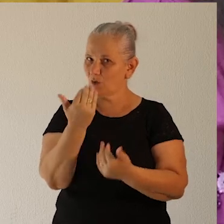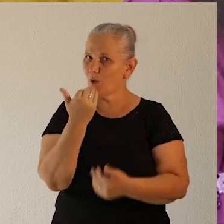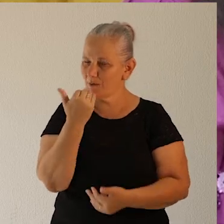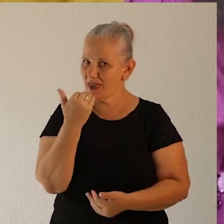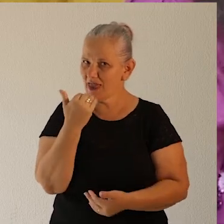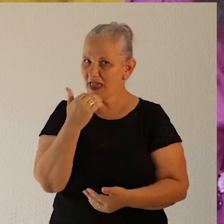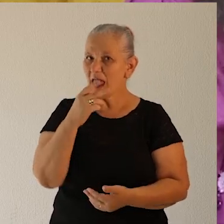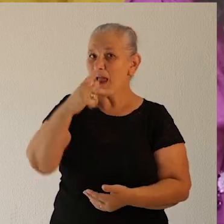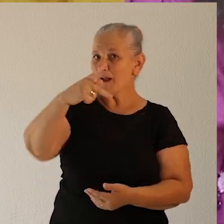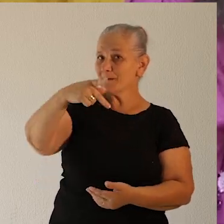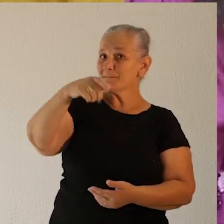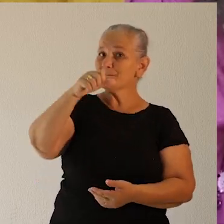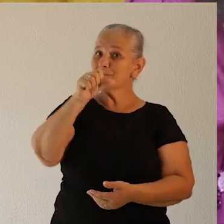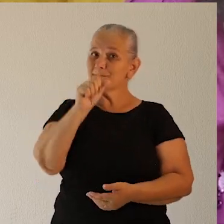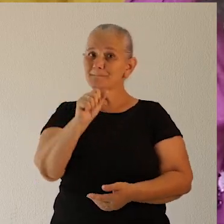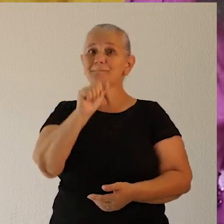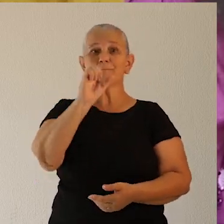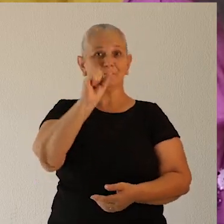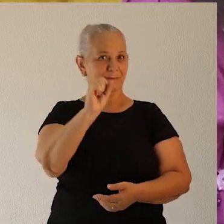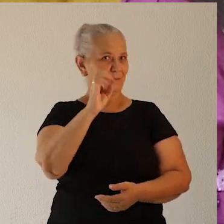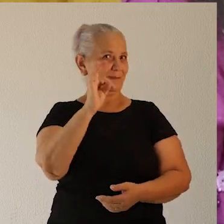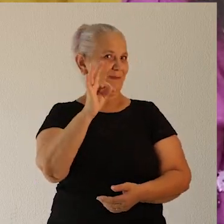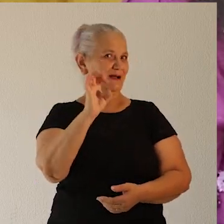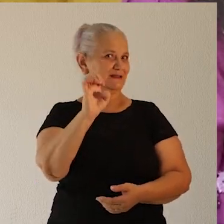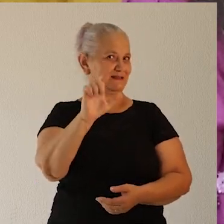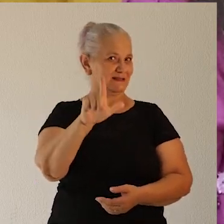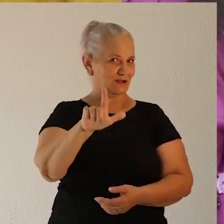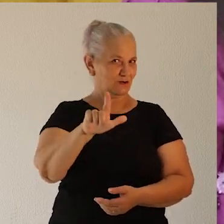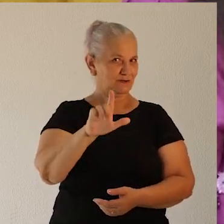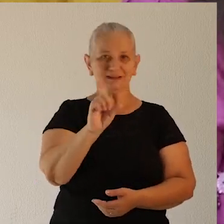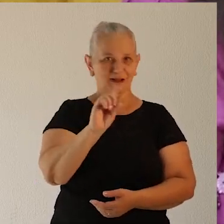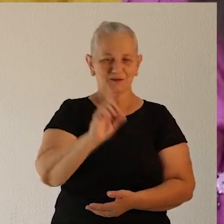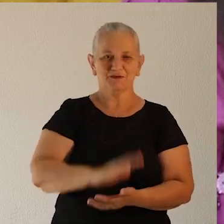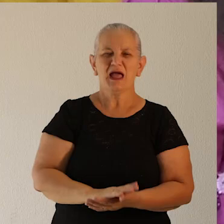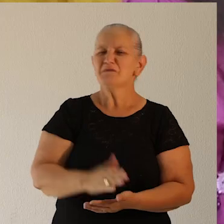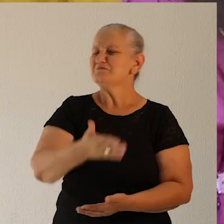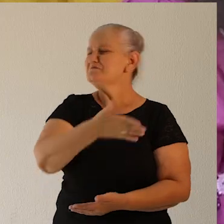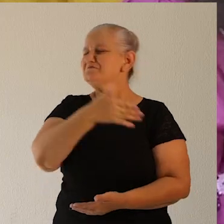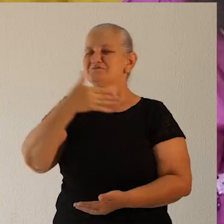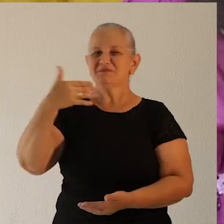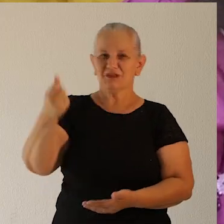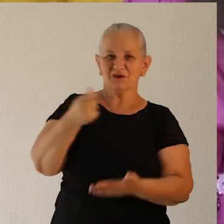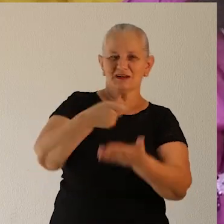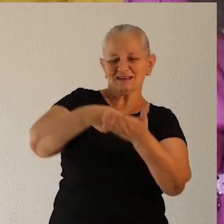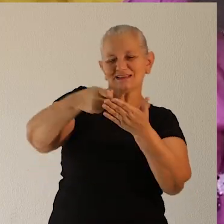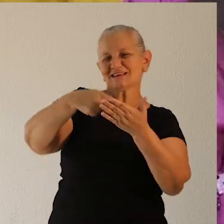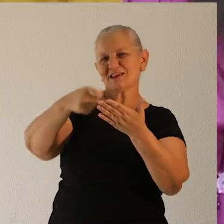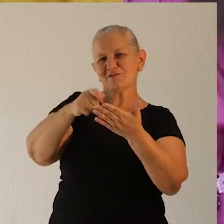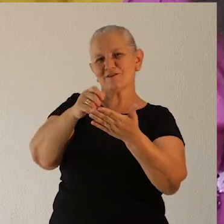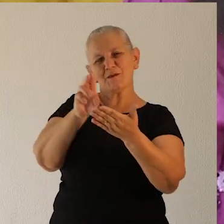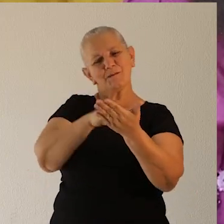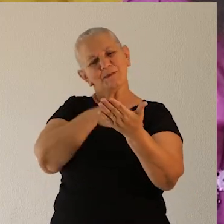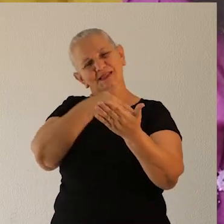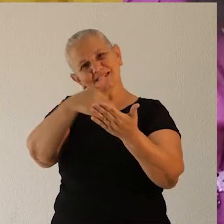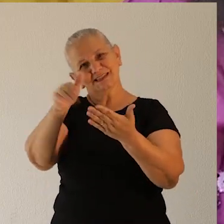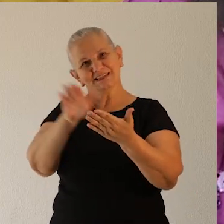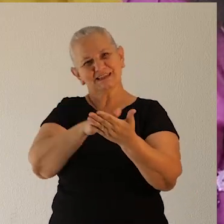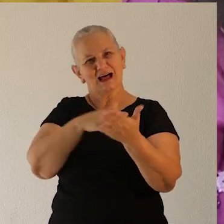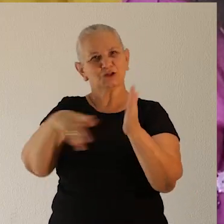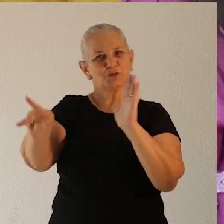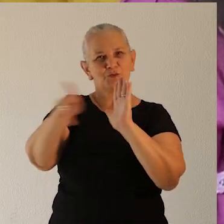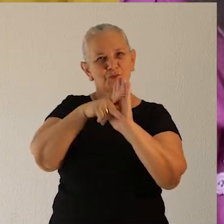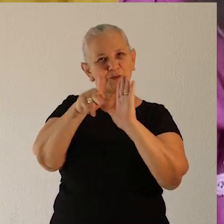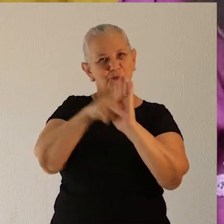vivemos nos tempos modernos, né? Nada melhor que escrever e pintar nos próprios cadernos. Então ficou um roquinho assim,